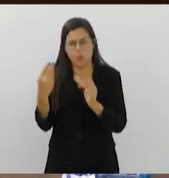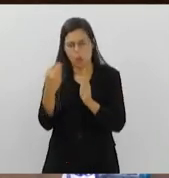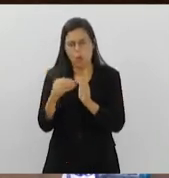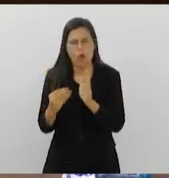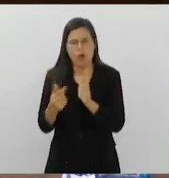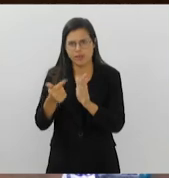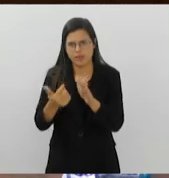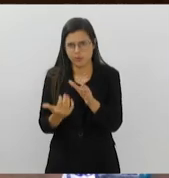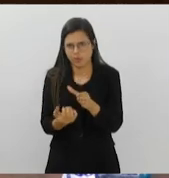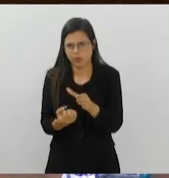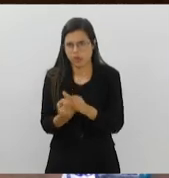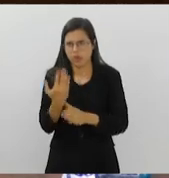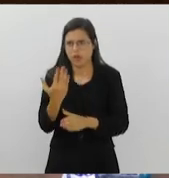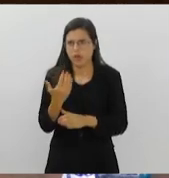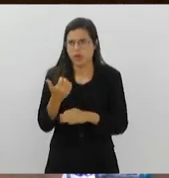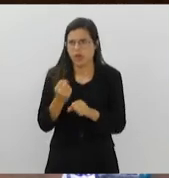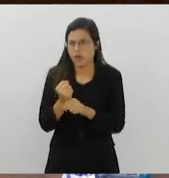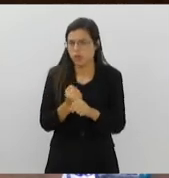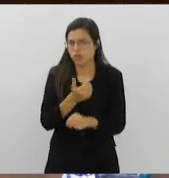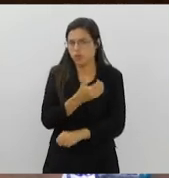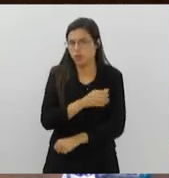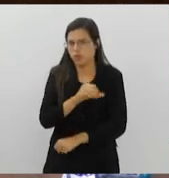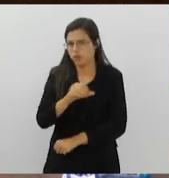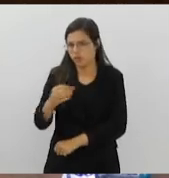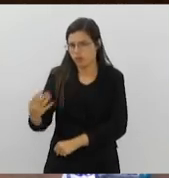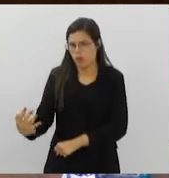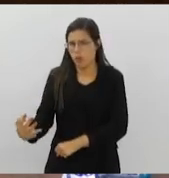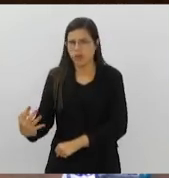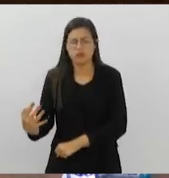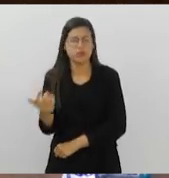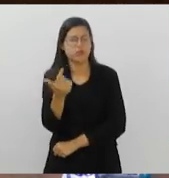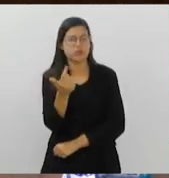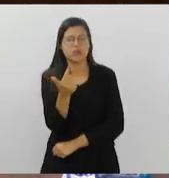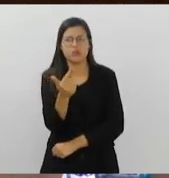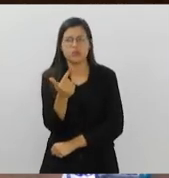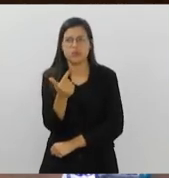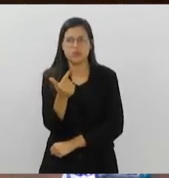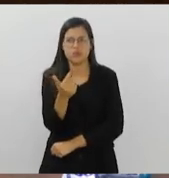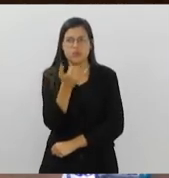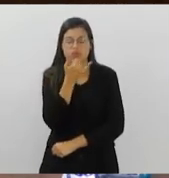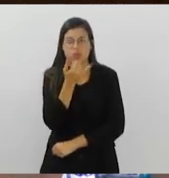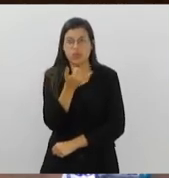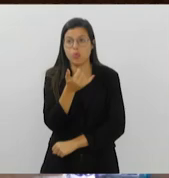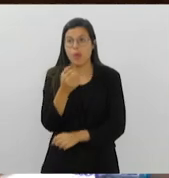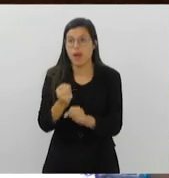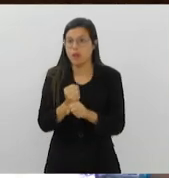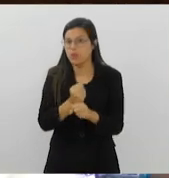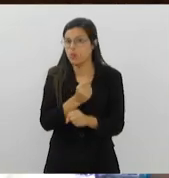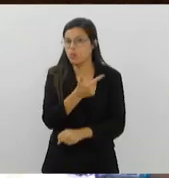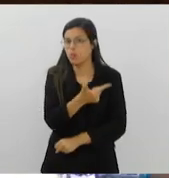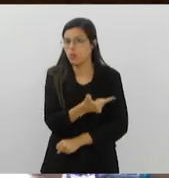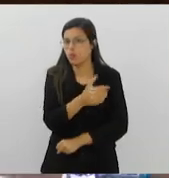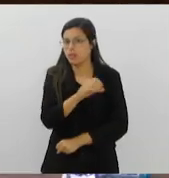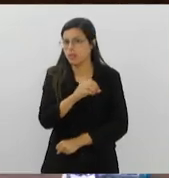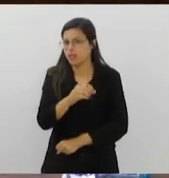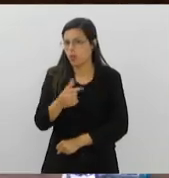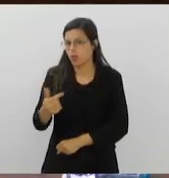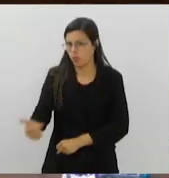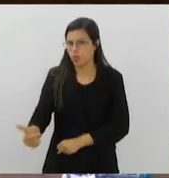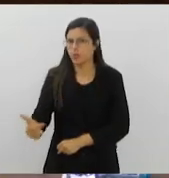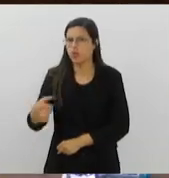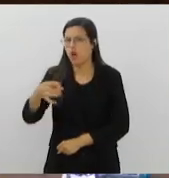desde 1994, eu não tinha, 2002, que foi a última grande Copa